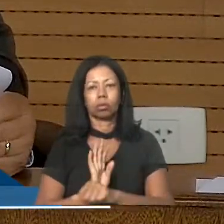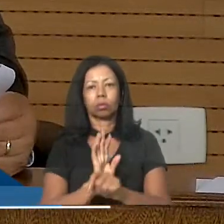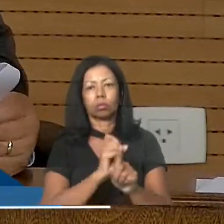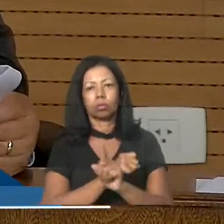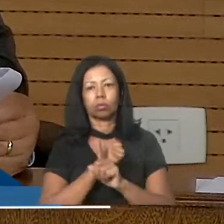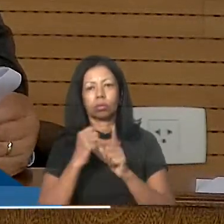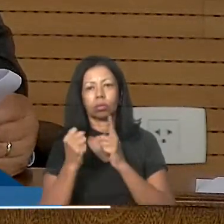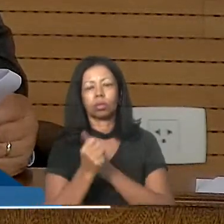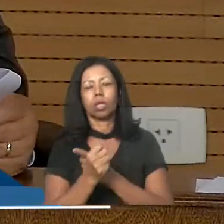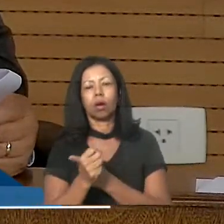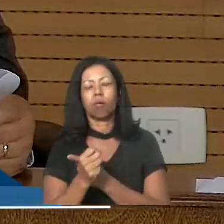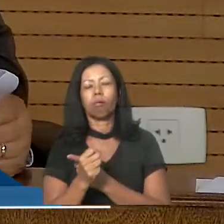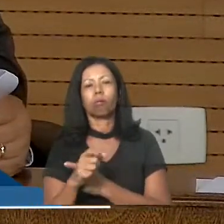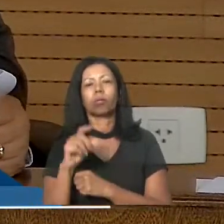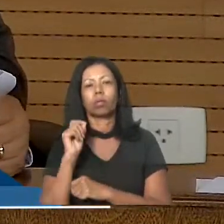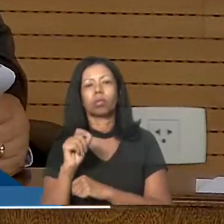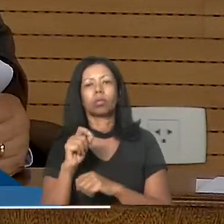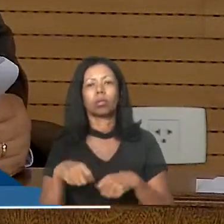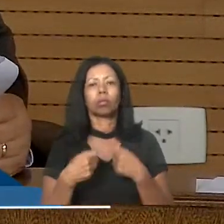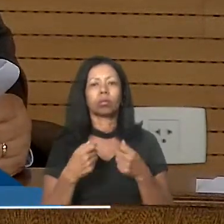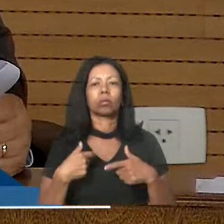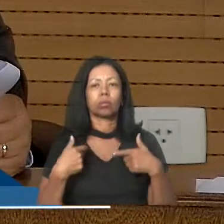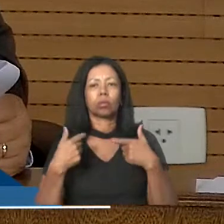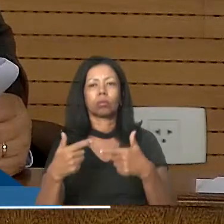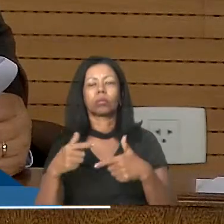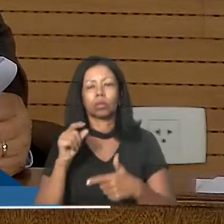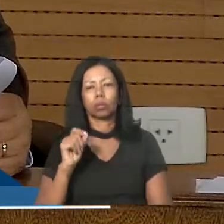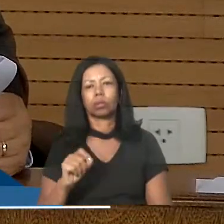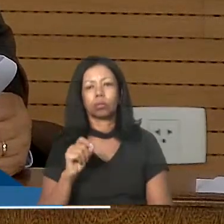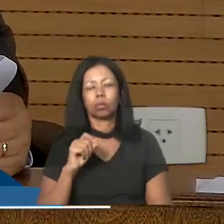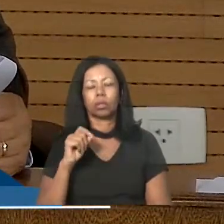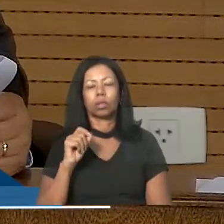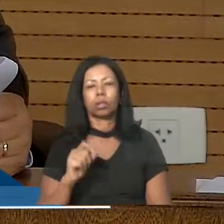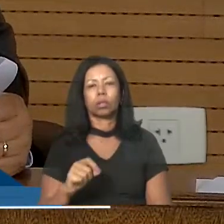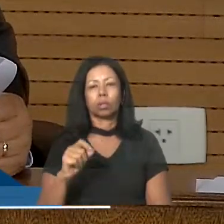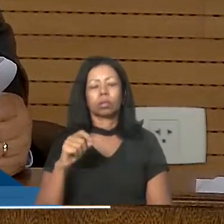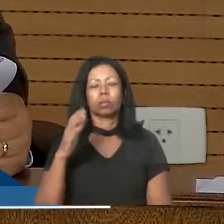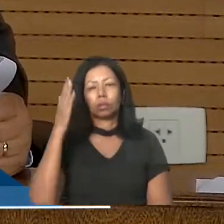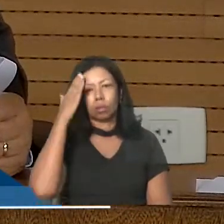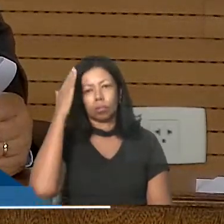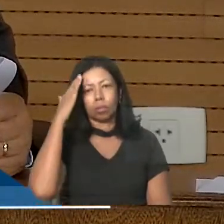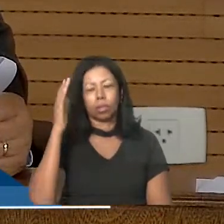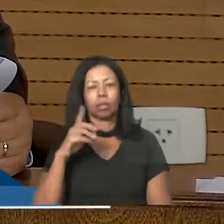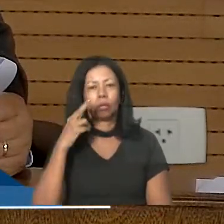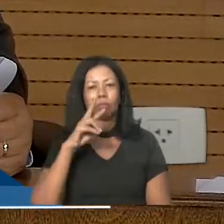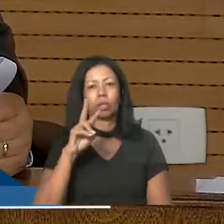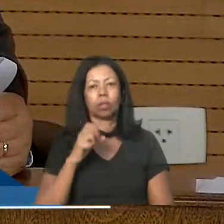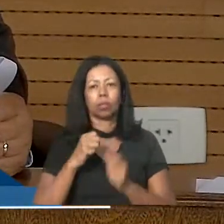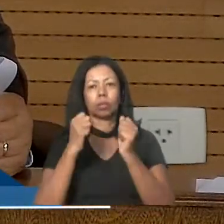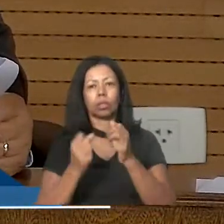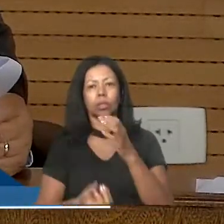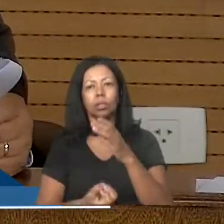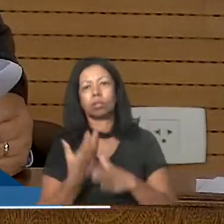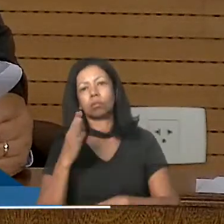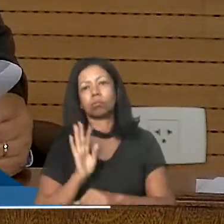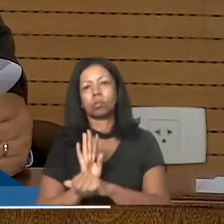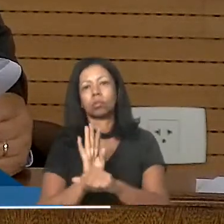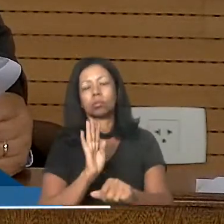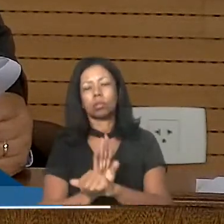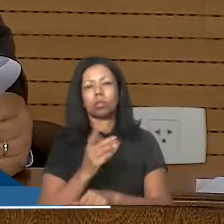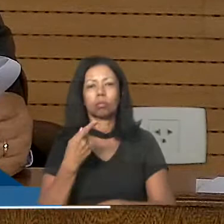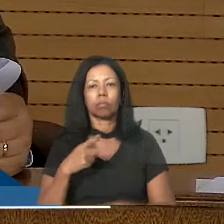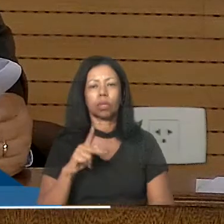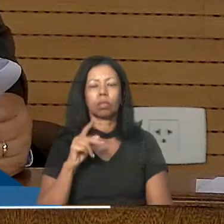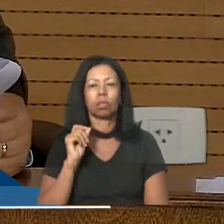social das outras providências, no sentido de prever a possibilidade de criação de benefícios eventuais para